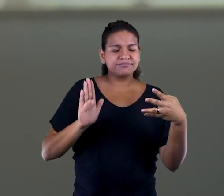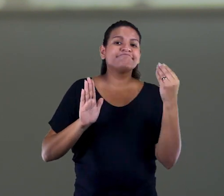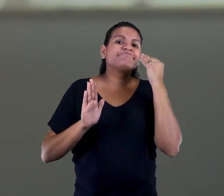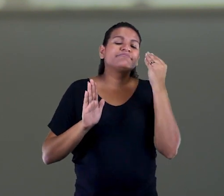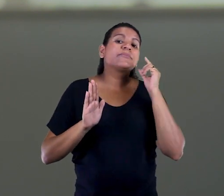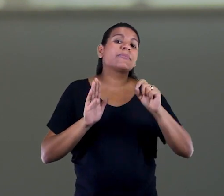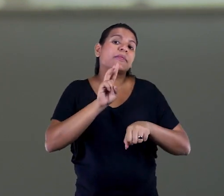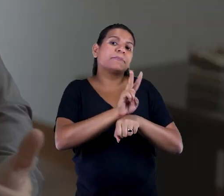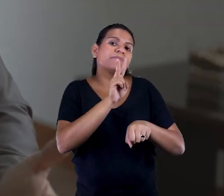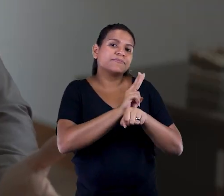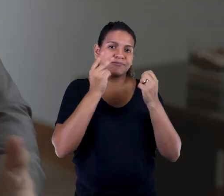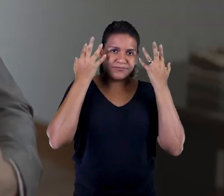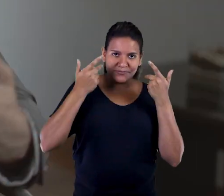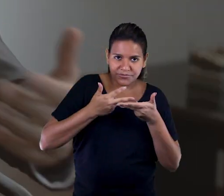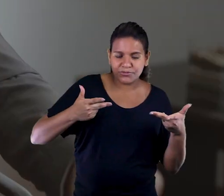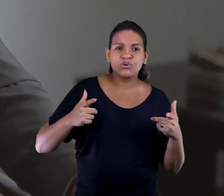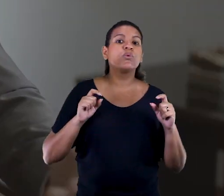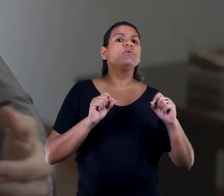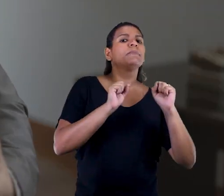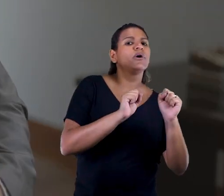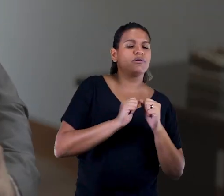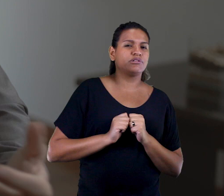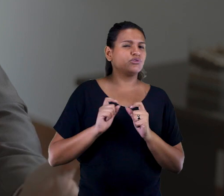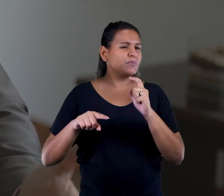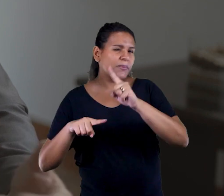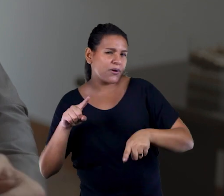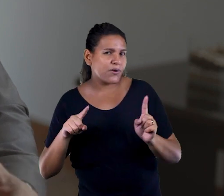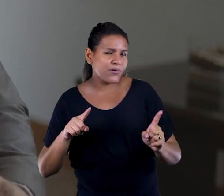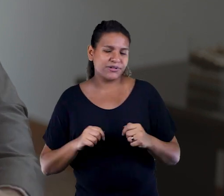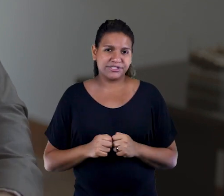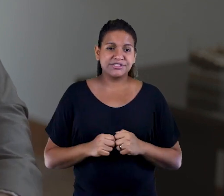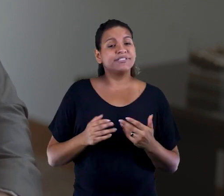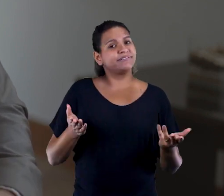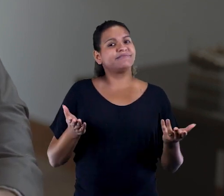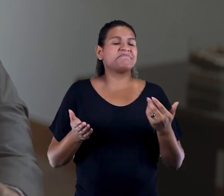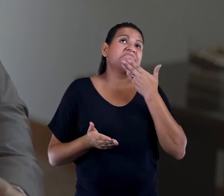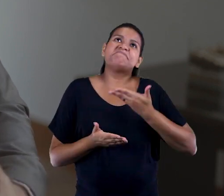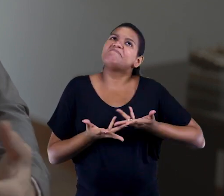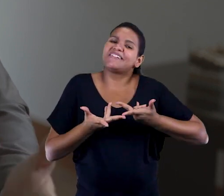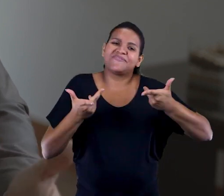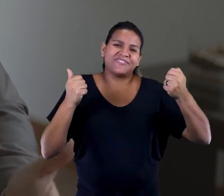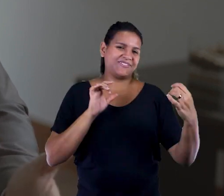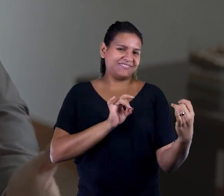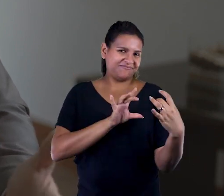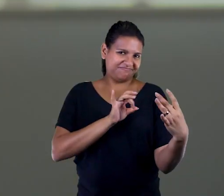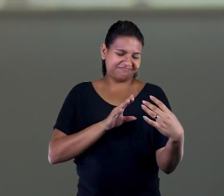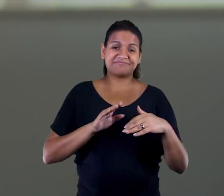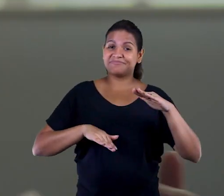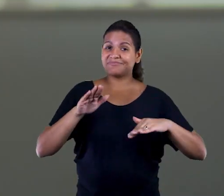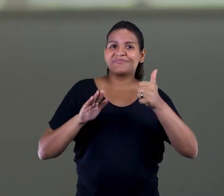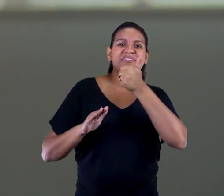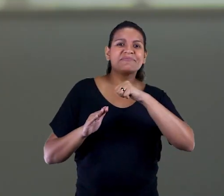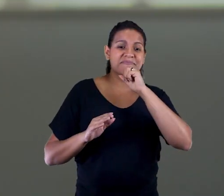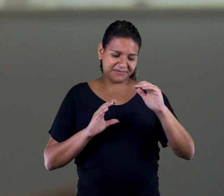está criando cartilhas de proteção animal, do que pode, no cuidado do animalzinho, o que não pode. E o feedback é maravilhoso. De